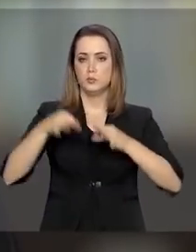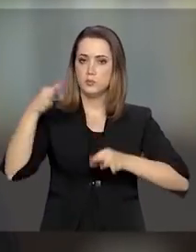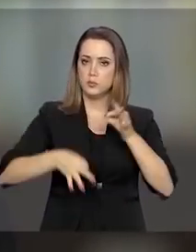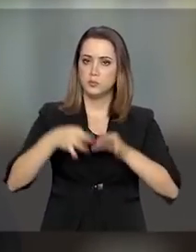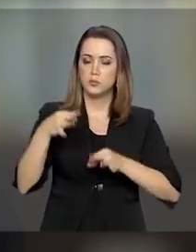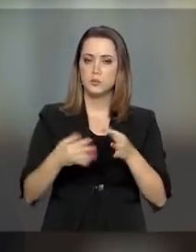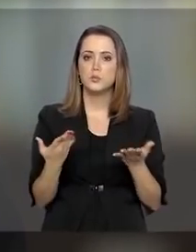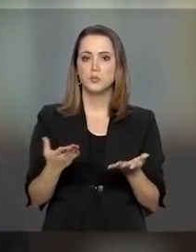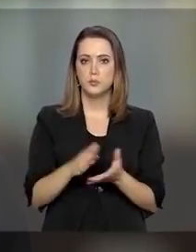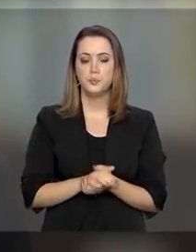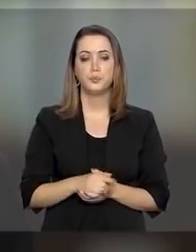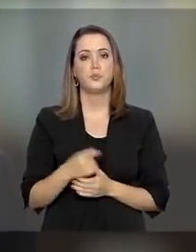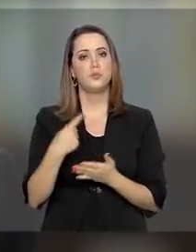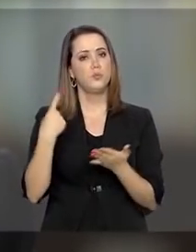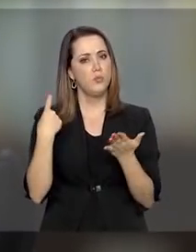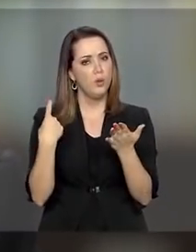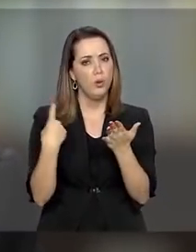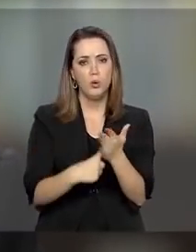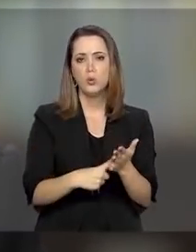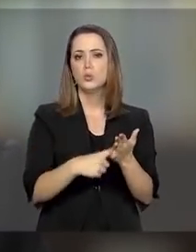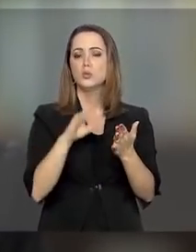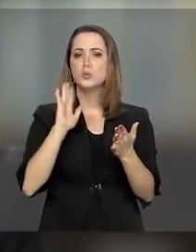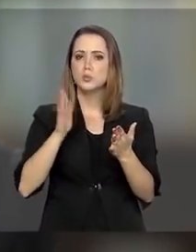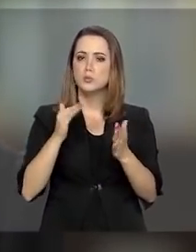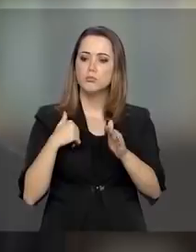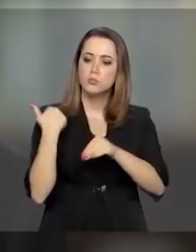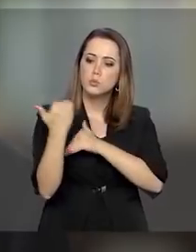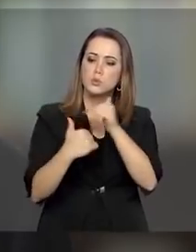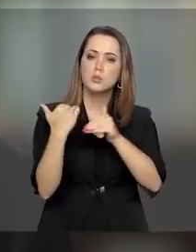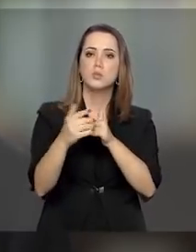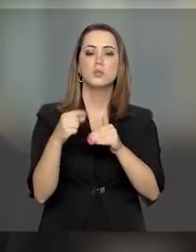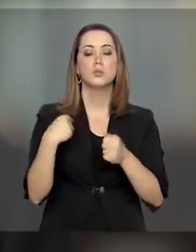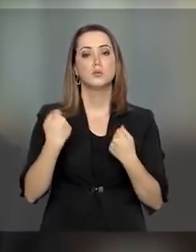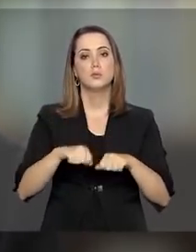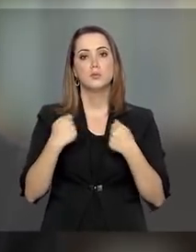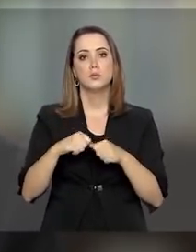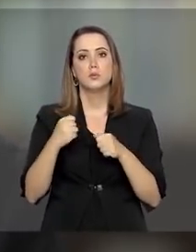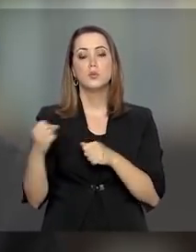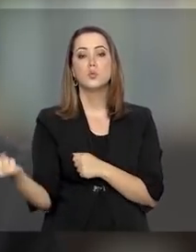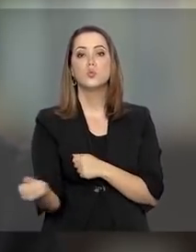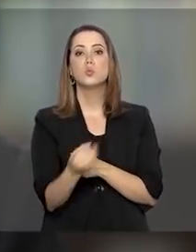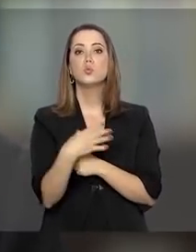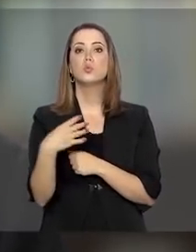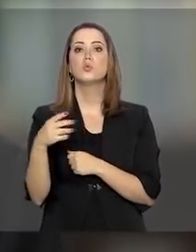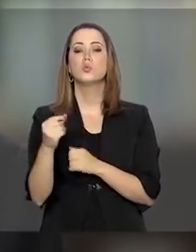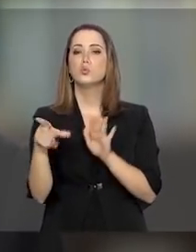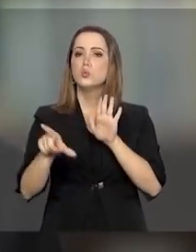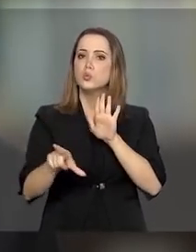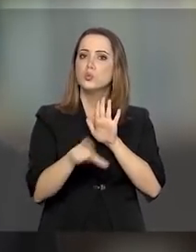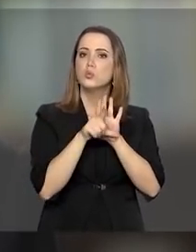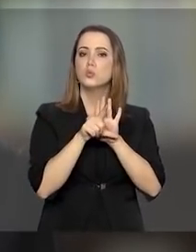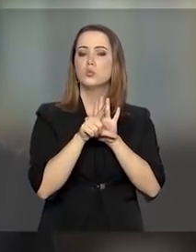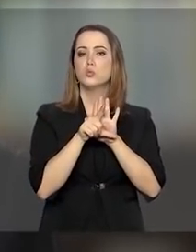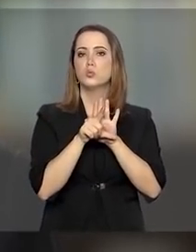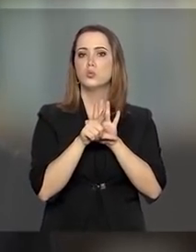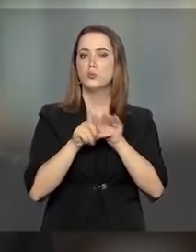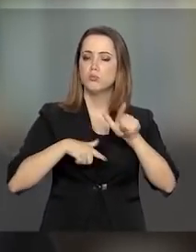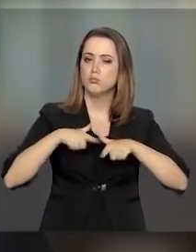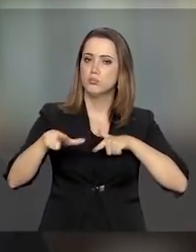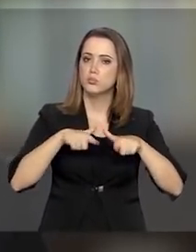para garantir os atuais e gerar novos empregos temos que modernizar a legislação